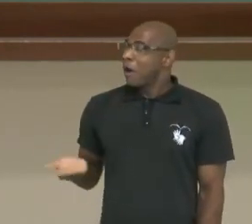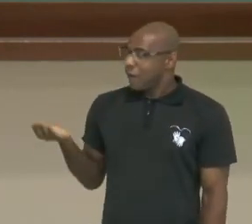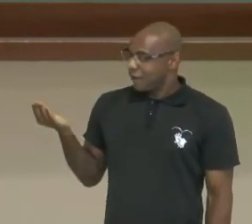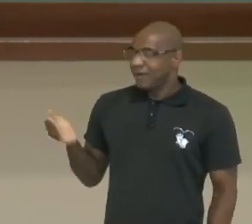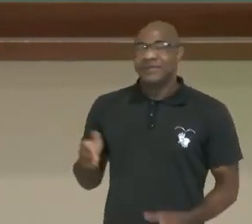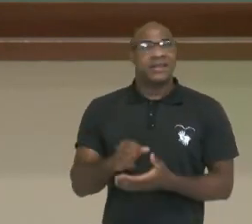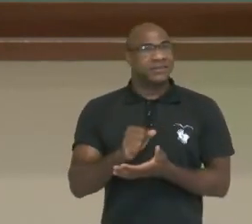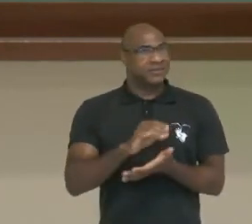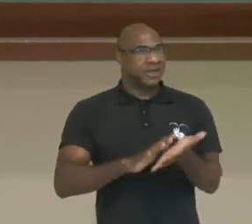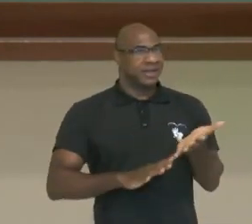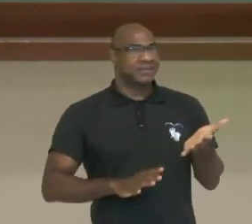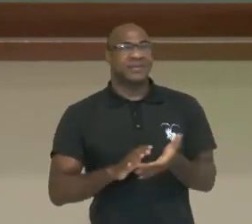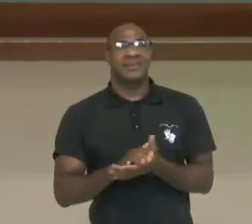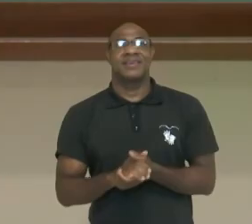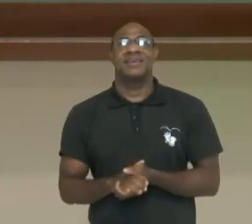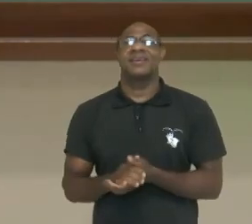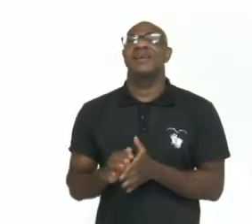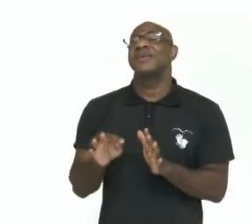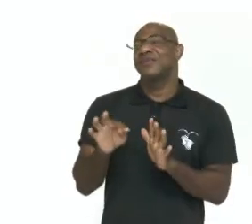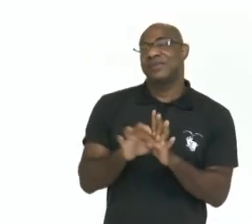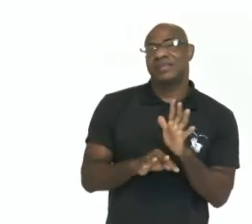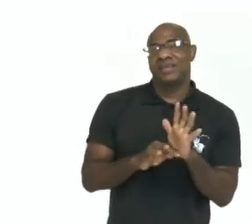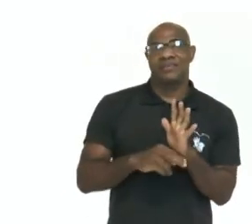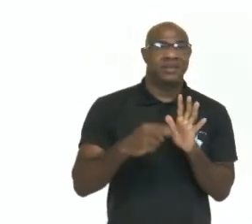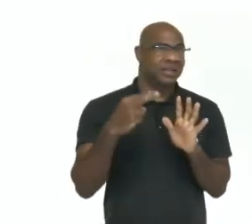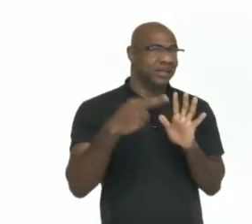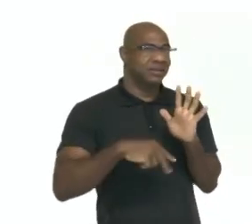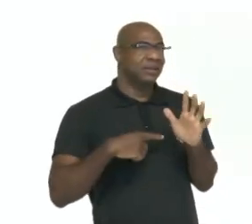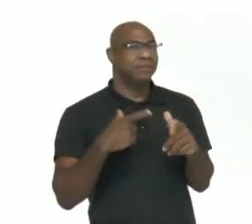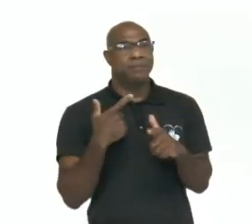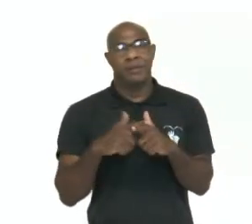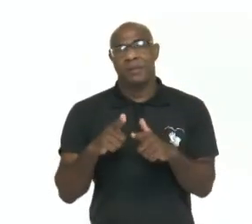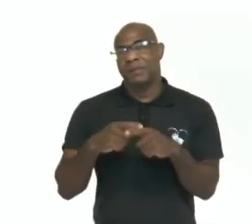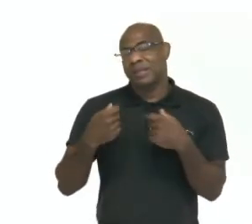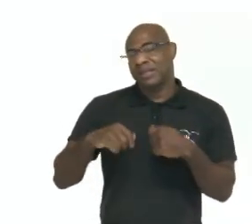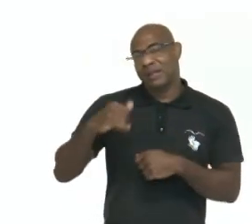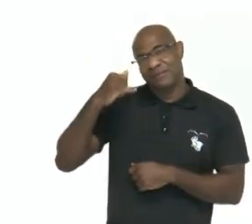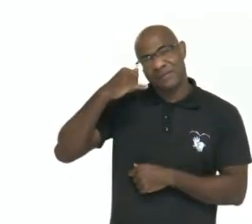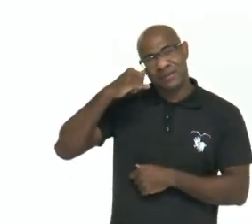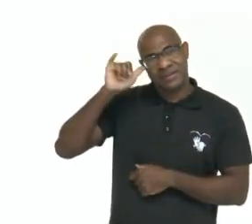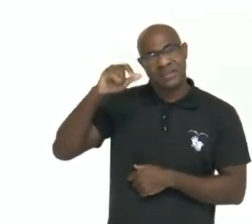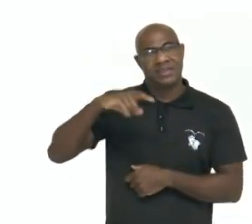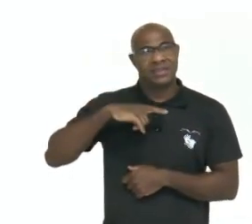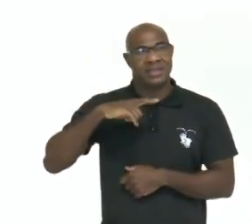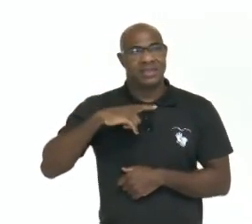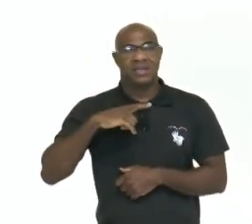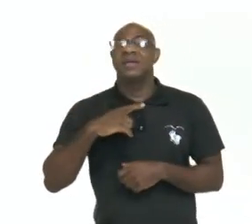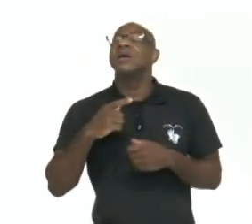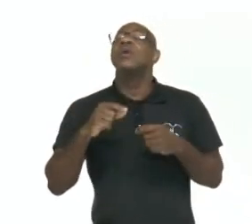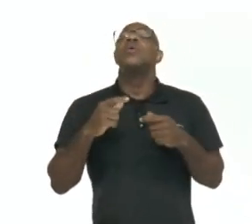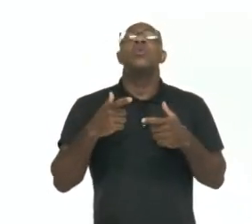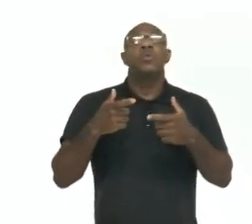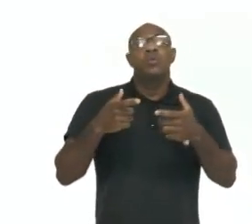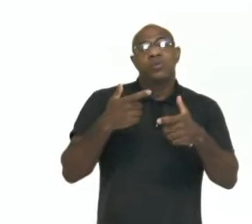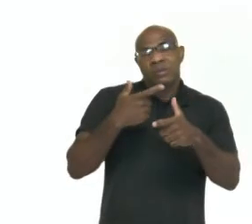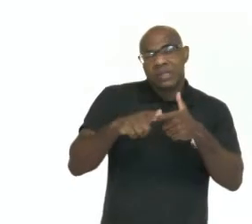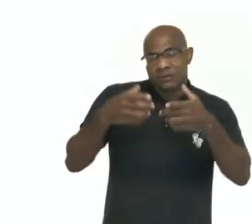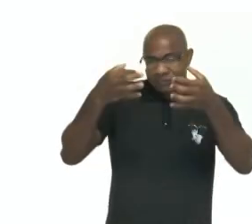na atividade. No texto lido, há um problema que deve ser evitado para que você tenha um texto coeso e